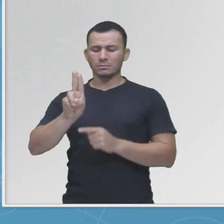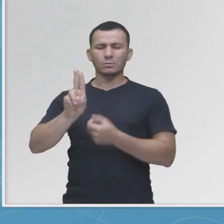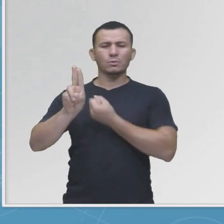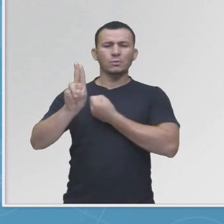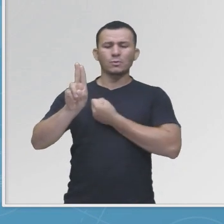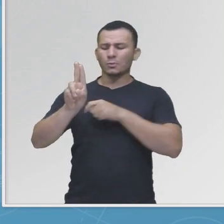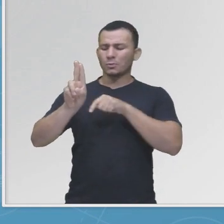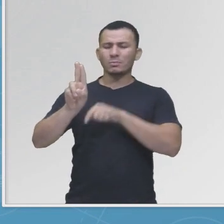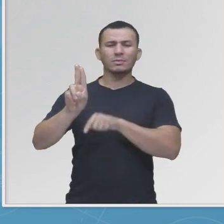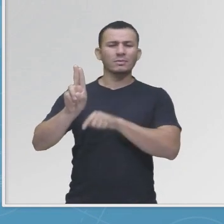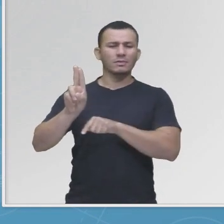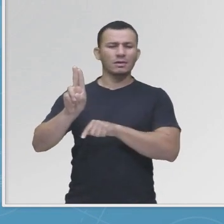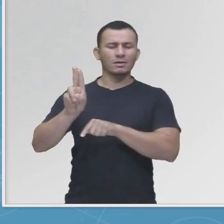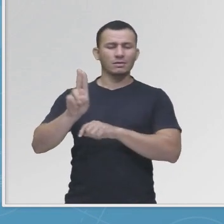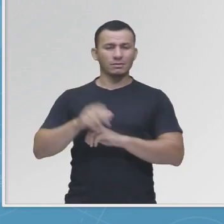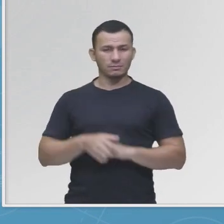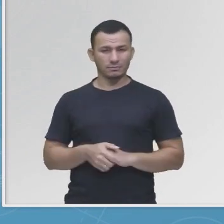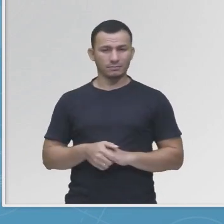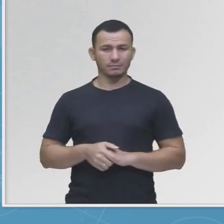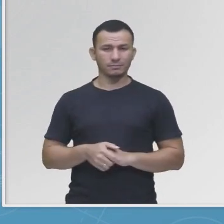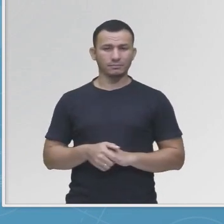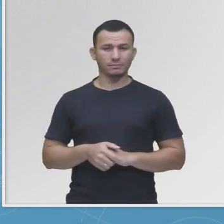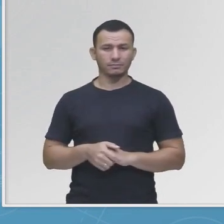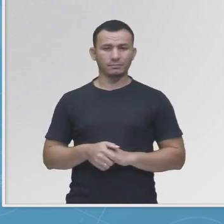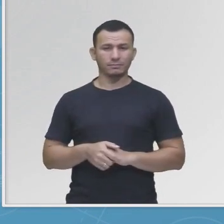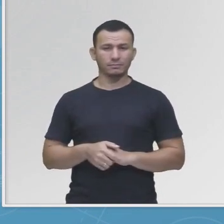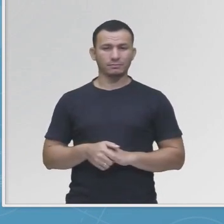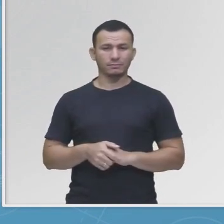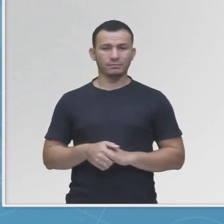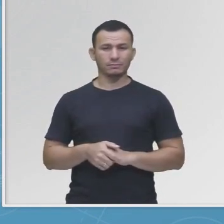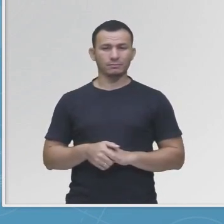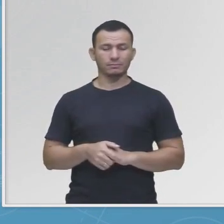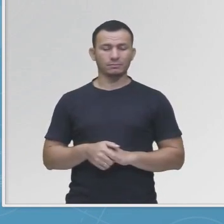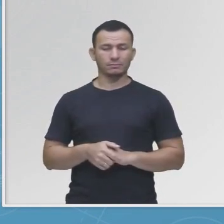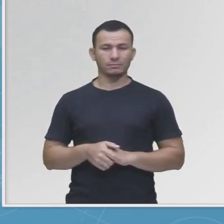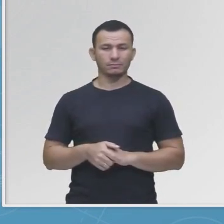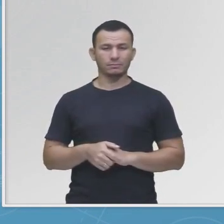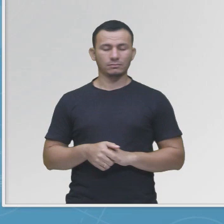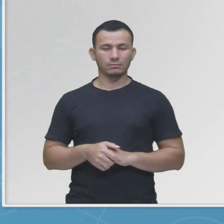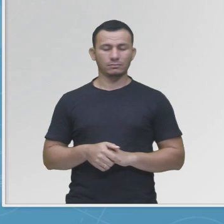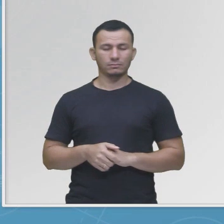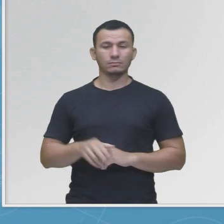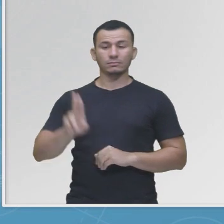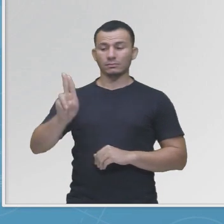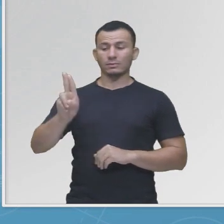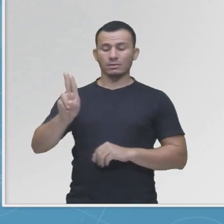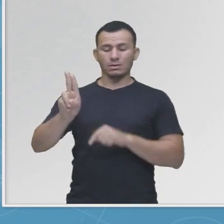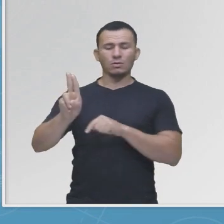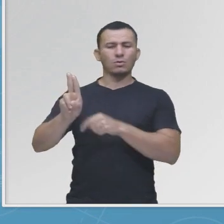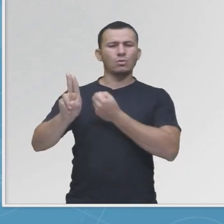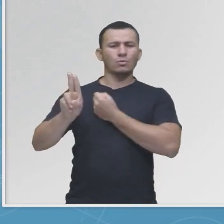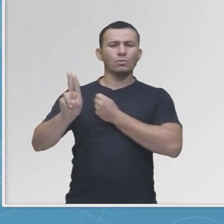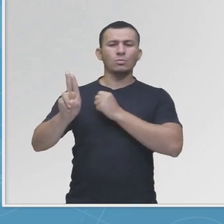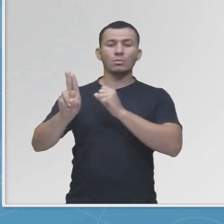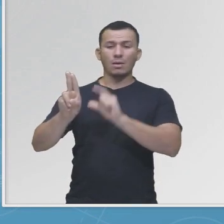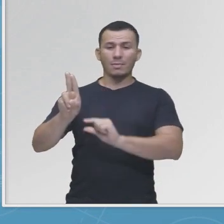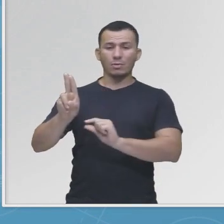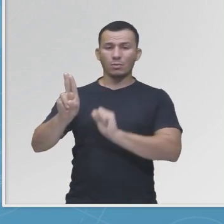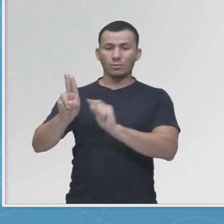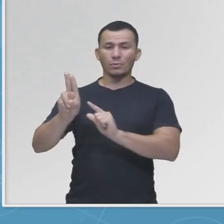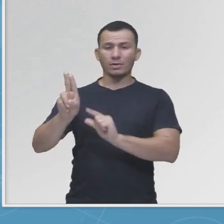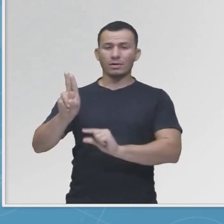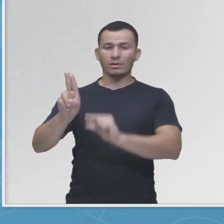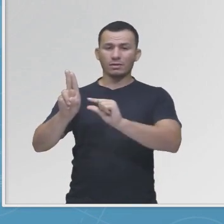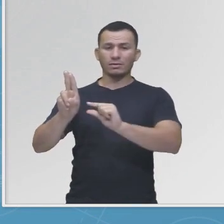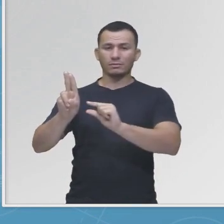do algarismo da unidade no minuendo é menor que